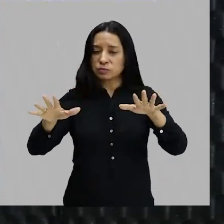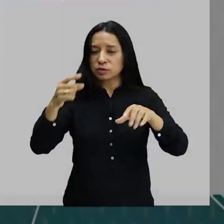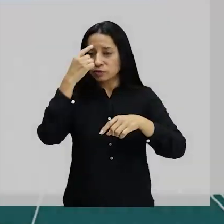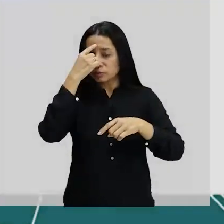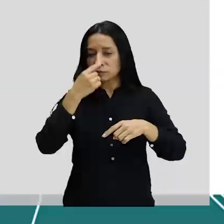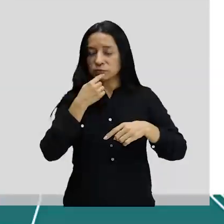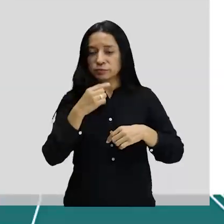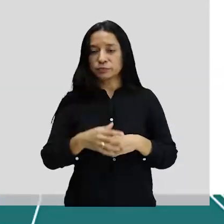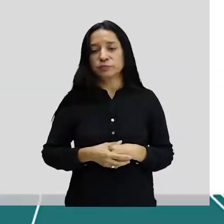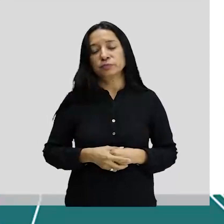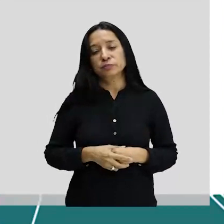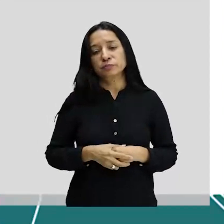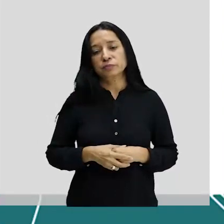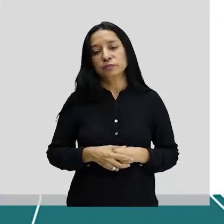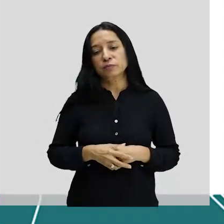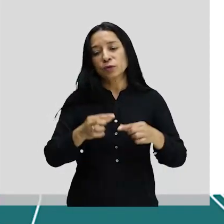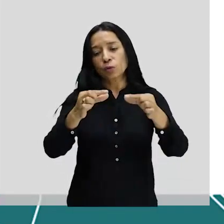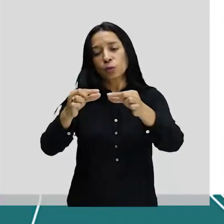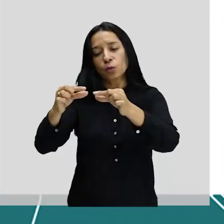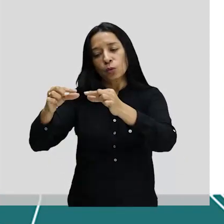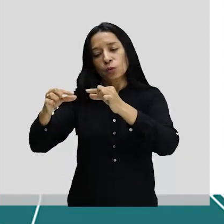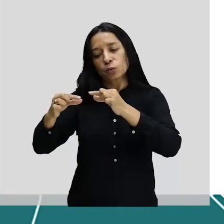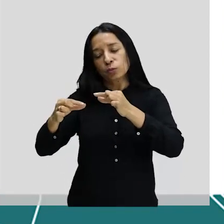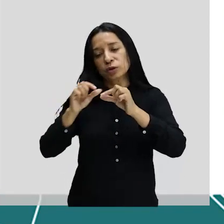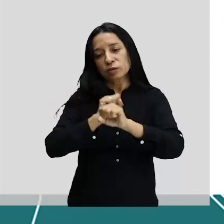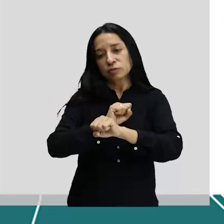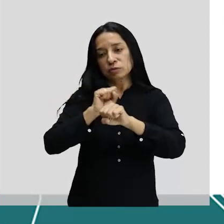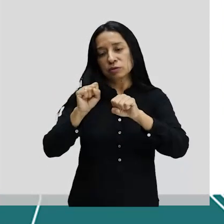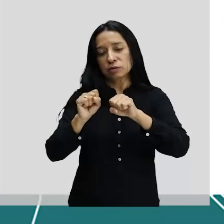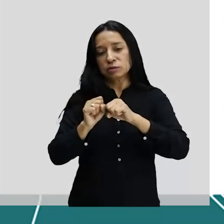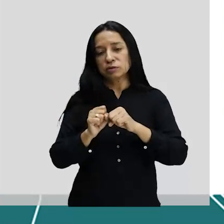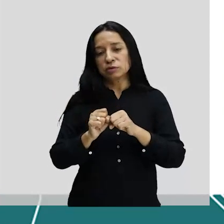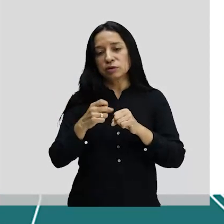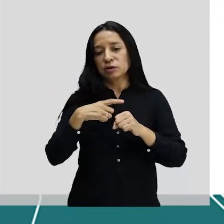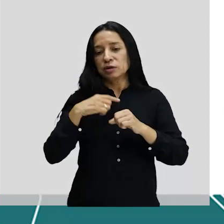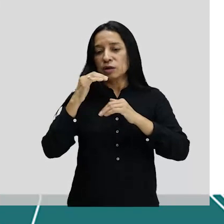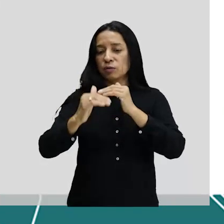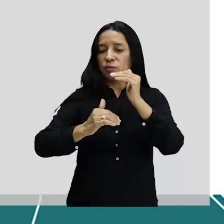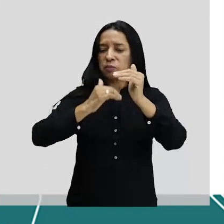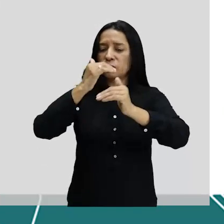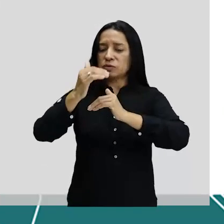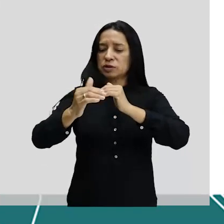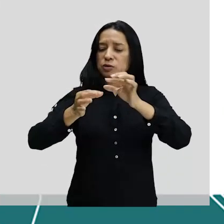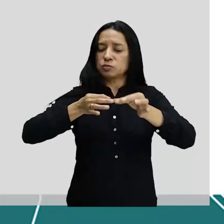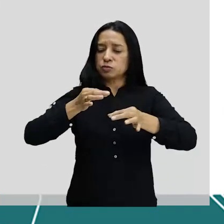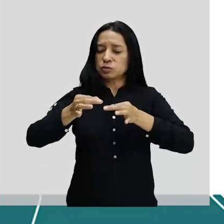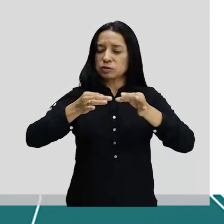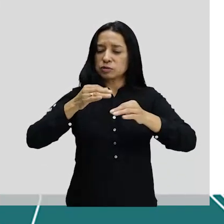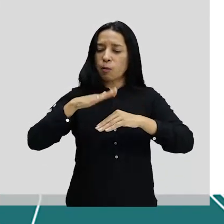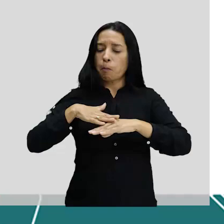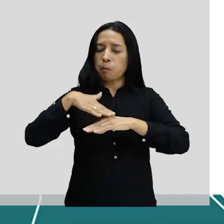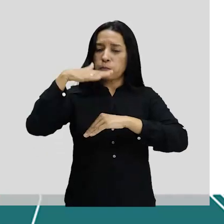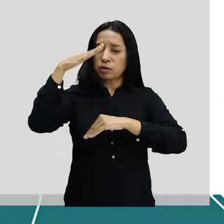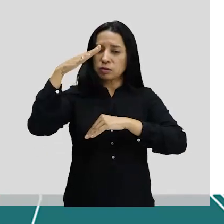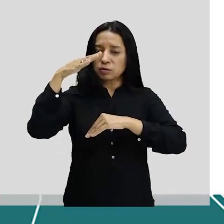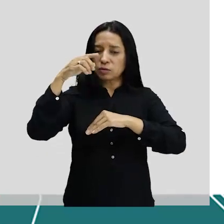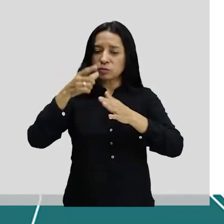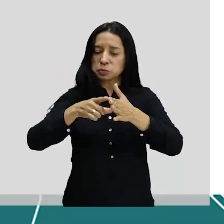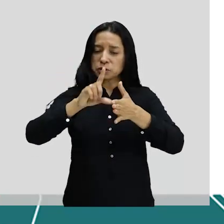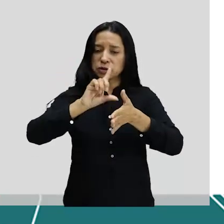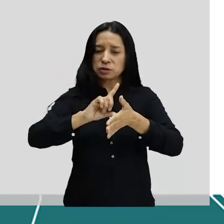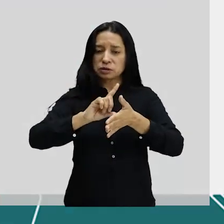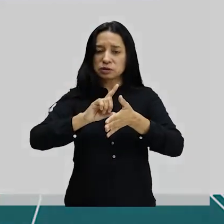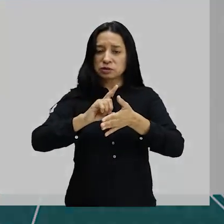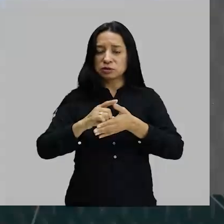Ok? Então, os mosaicos gigantes. Observem que aqui há um processo de sofisticação muito maior do que a gente tinha visto antes. A